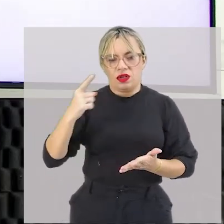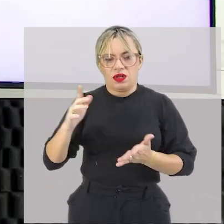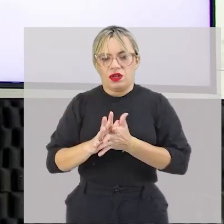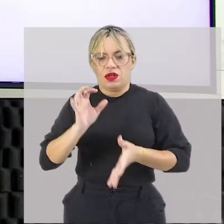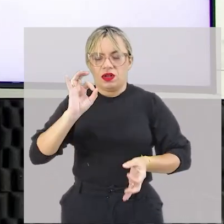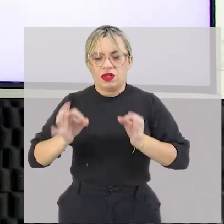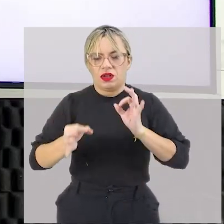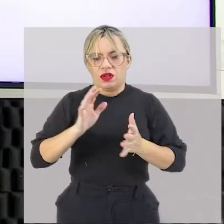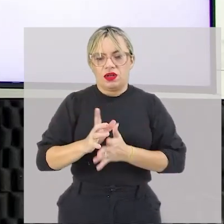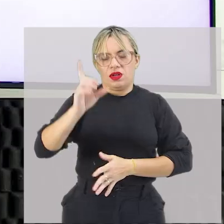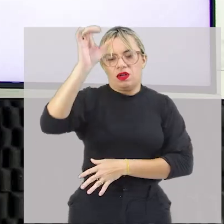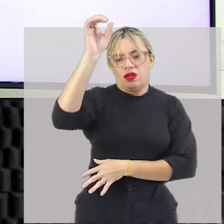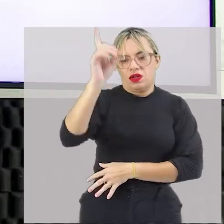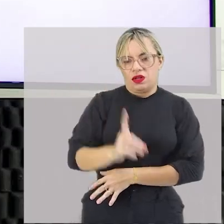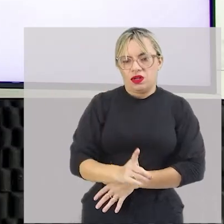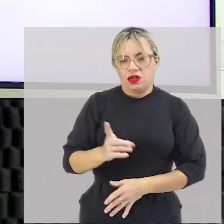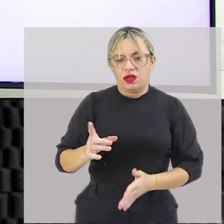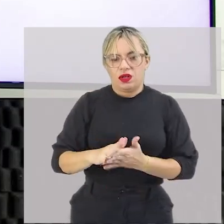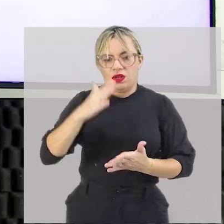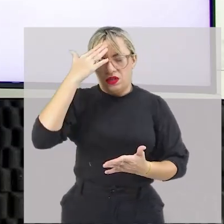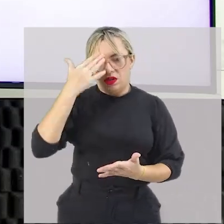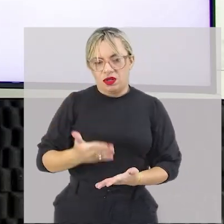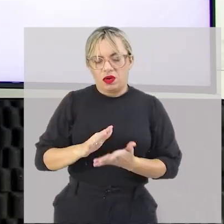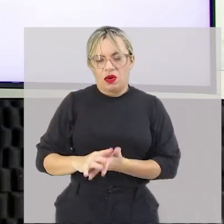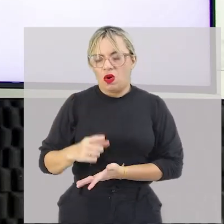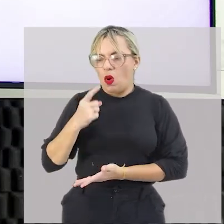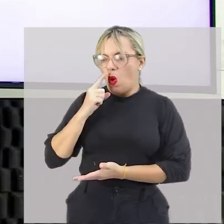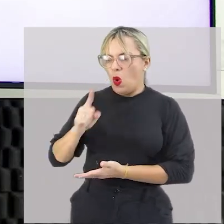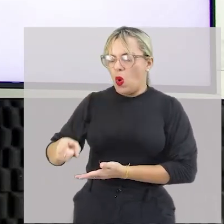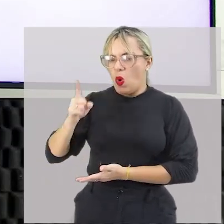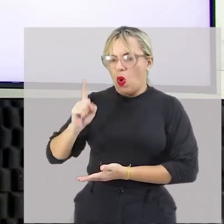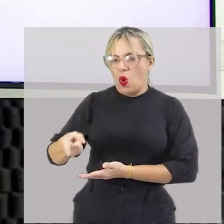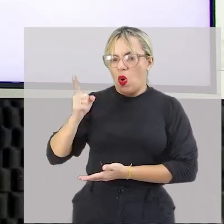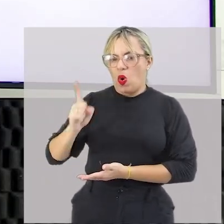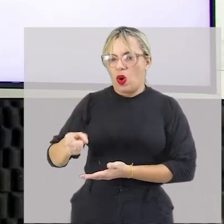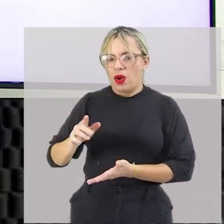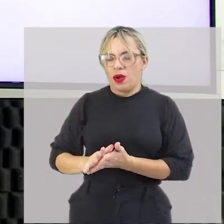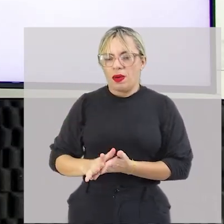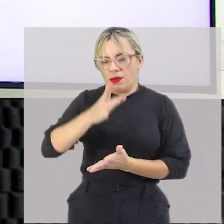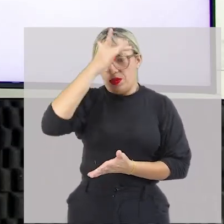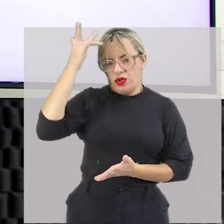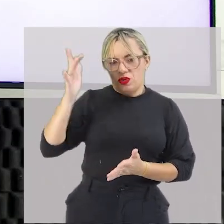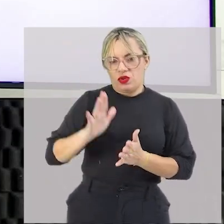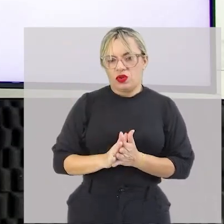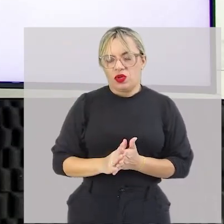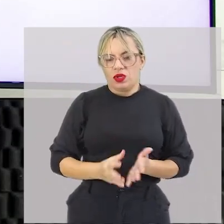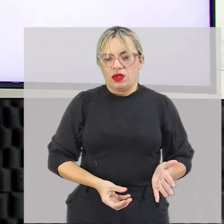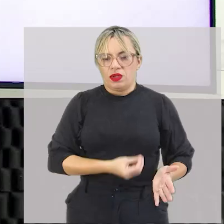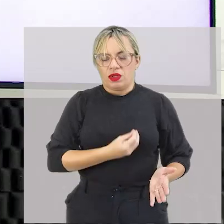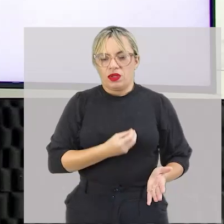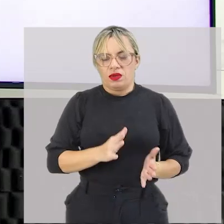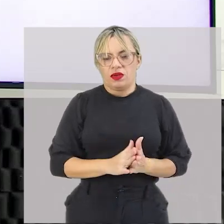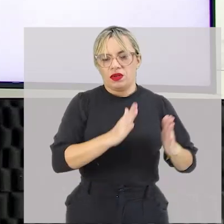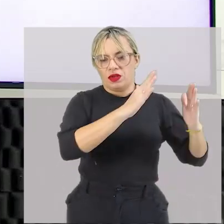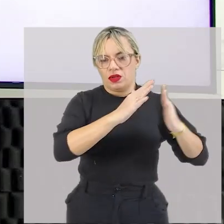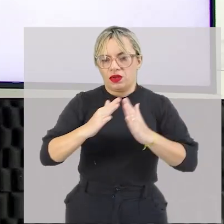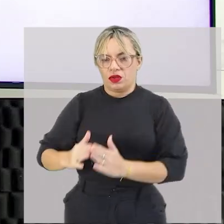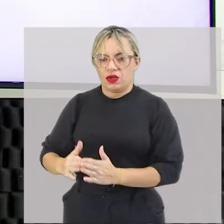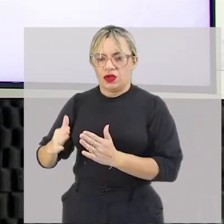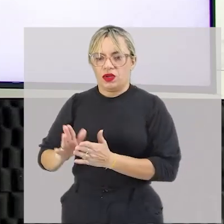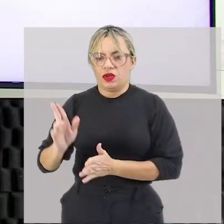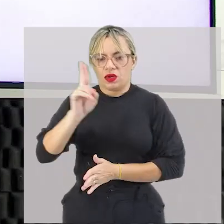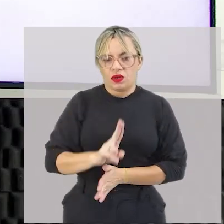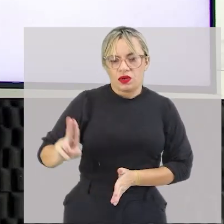jurídica, ao defenderem ou acusarem réus moradores de favelas, usam em seus discursos